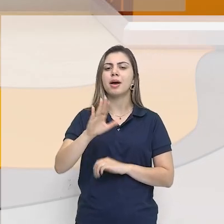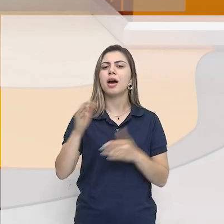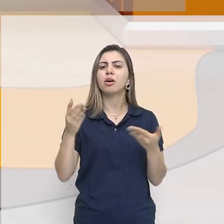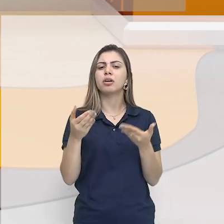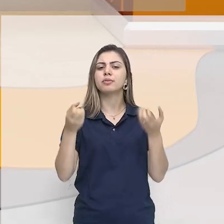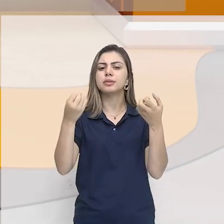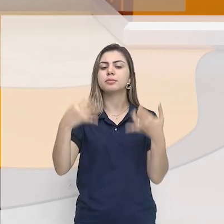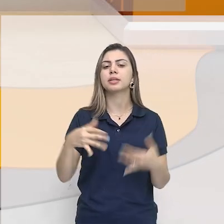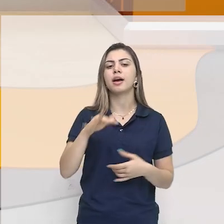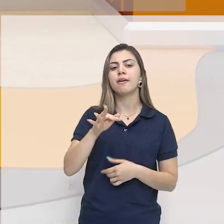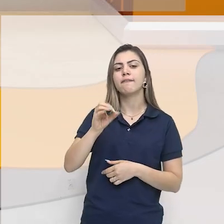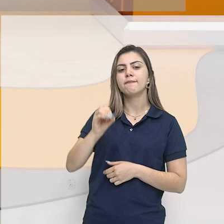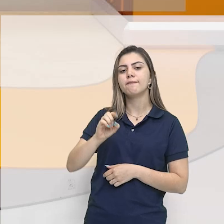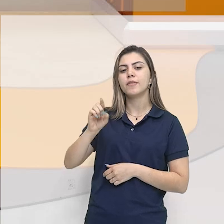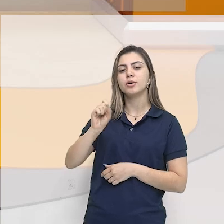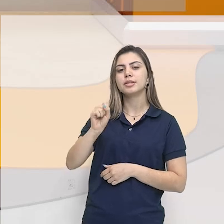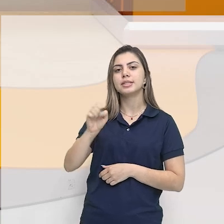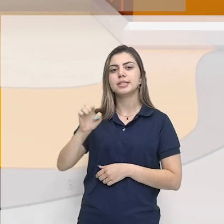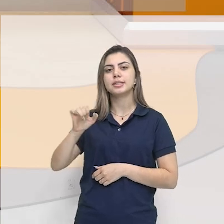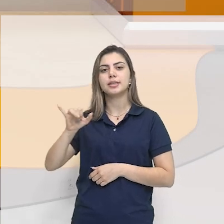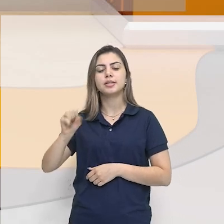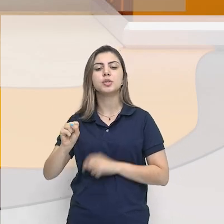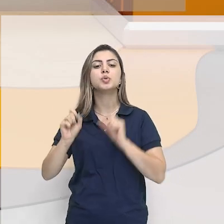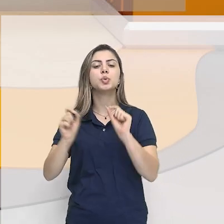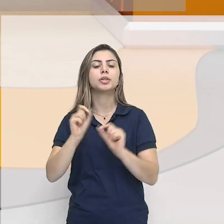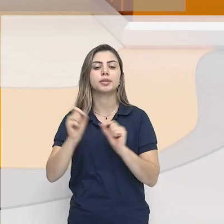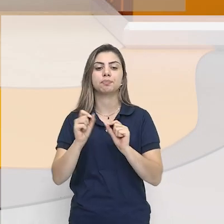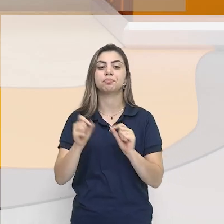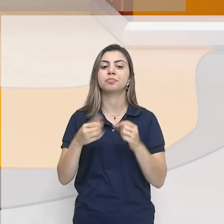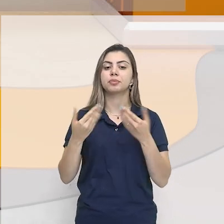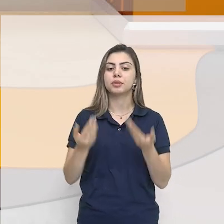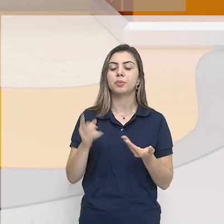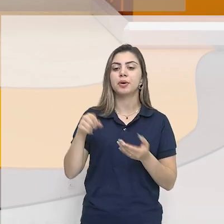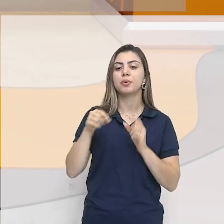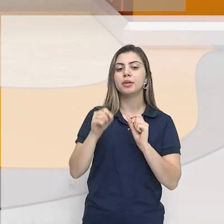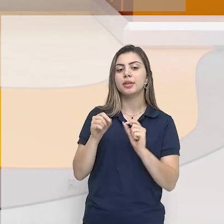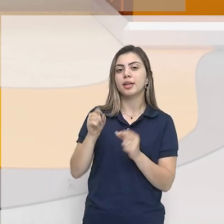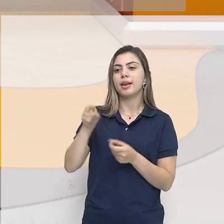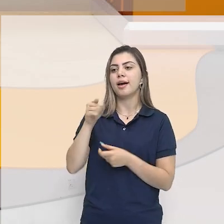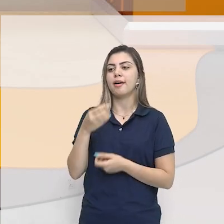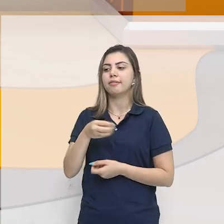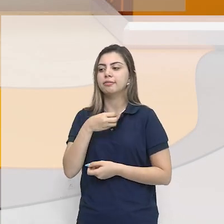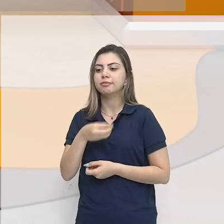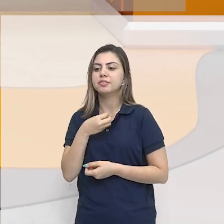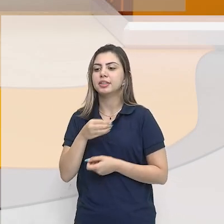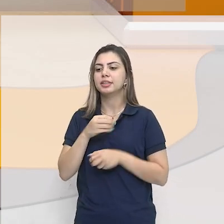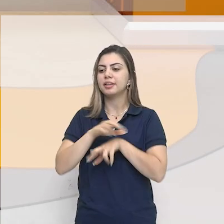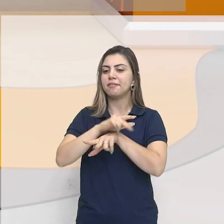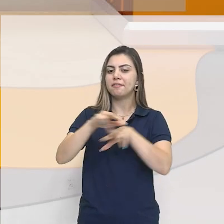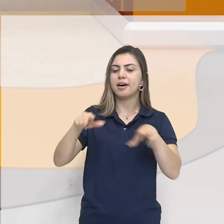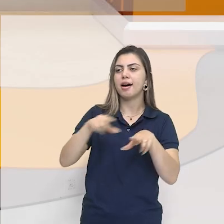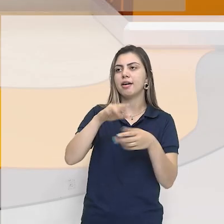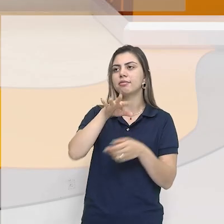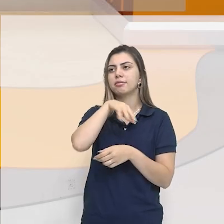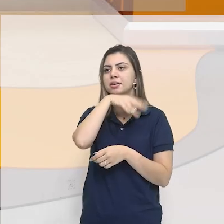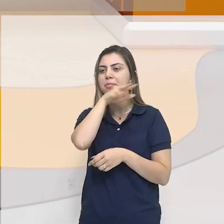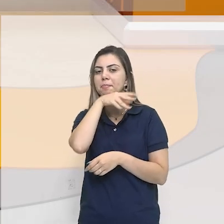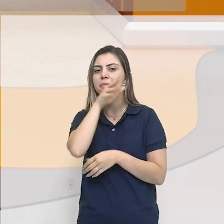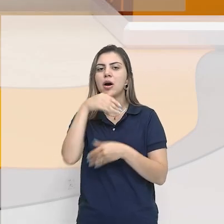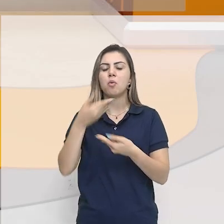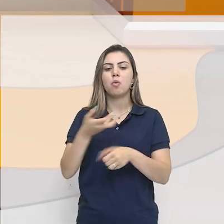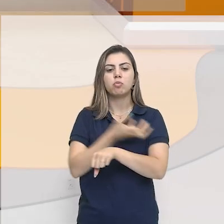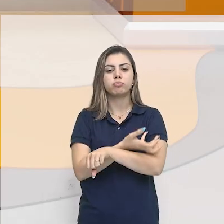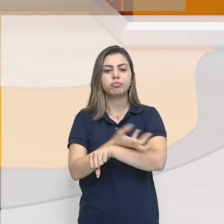fósseis. Fósseis são vestígios ou restos petrificados de seres vivos, tanto animais quanto vegetais, que